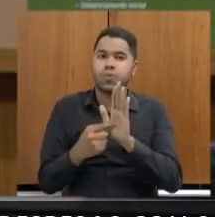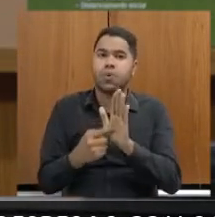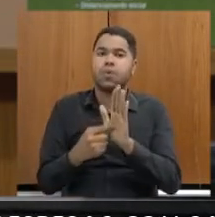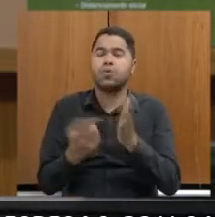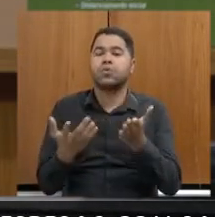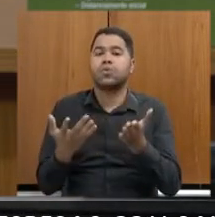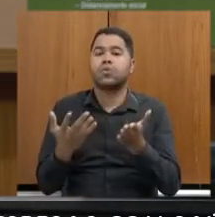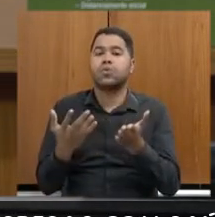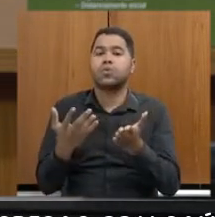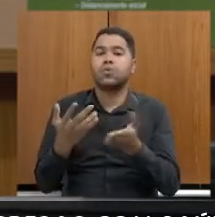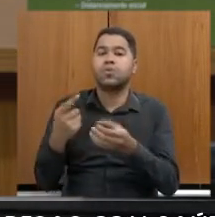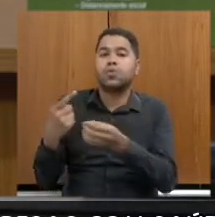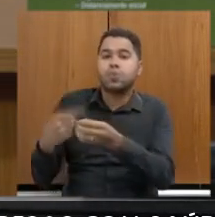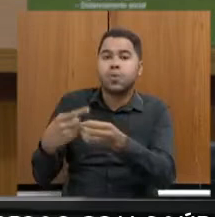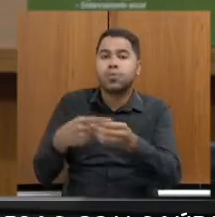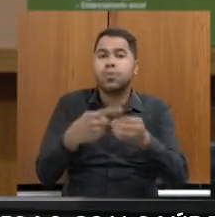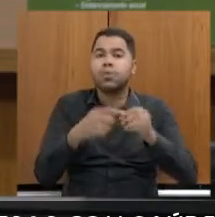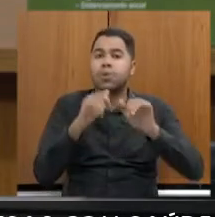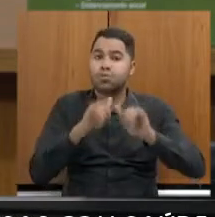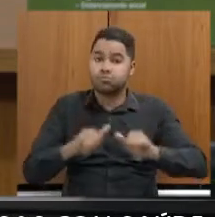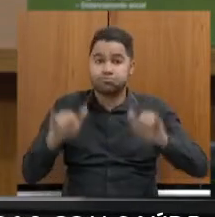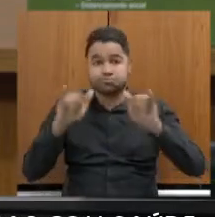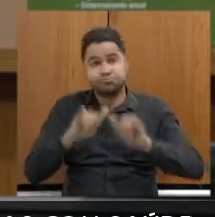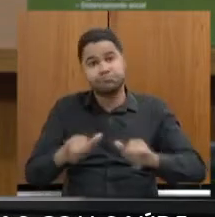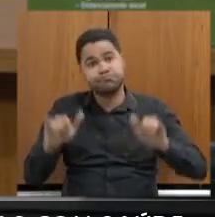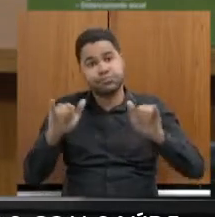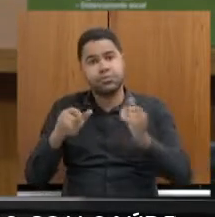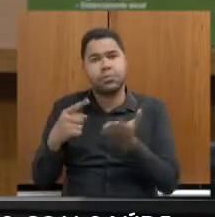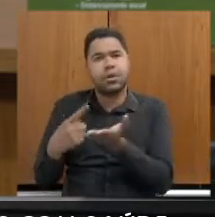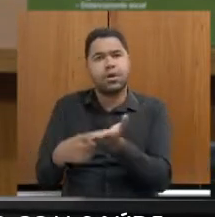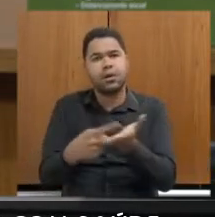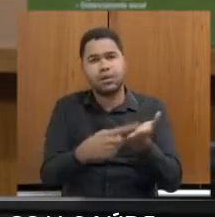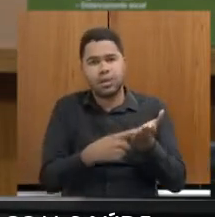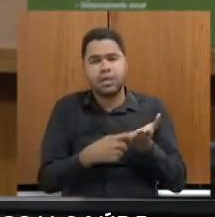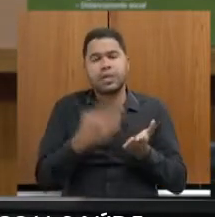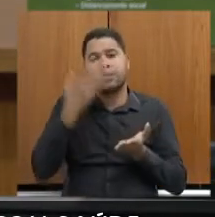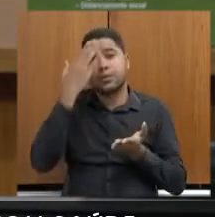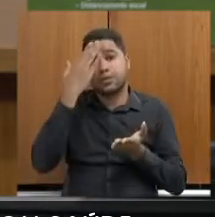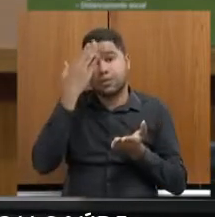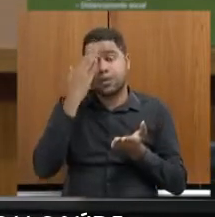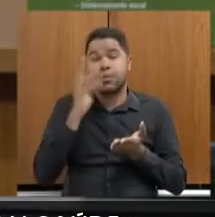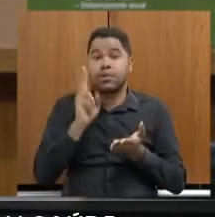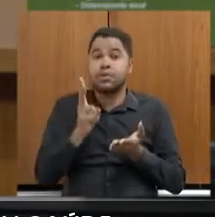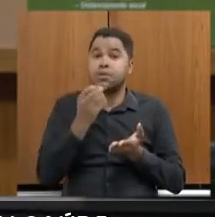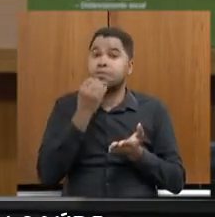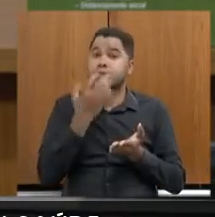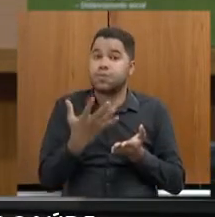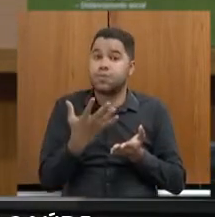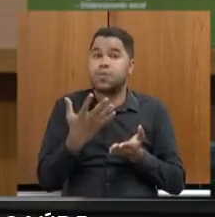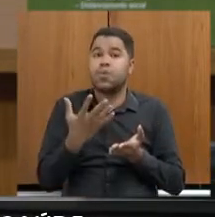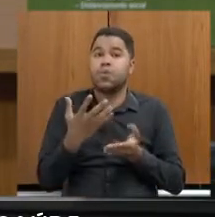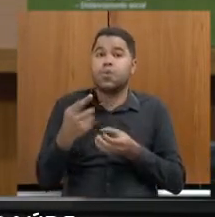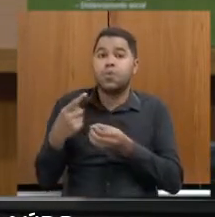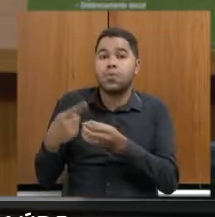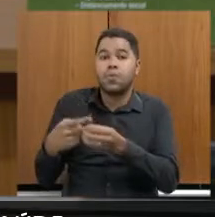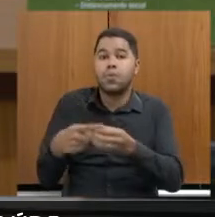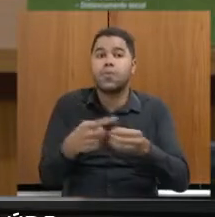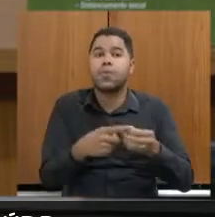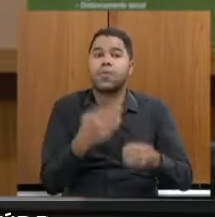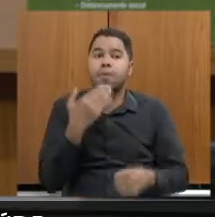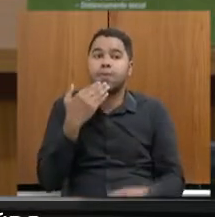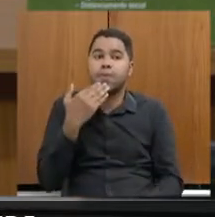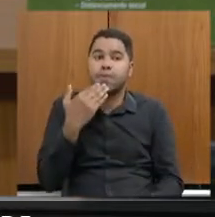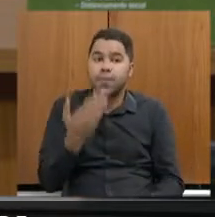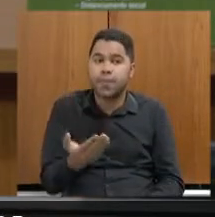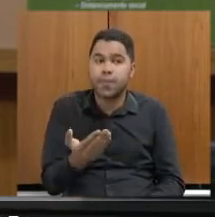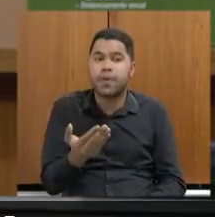municípios essa informação Apesar que foi para atuarem sido eles sabem mas seria sempre bom que eu sei que os os municípios sempre pedem